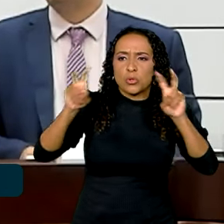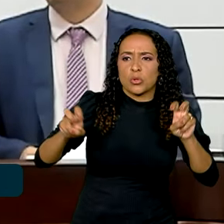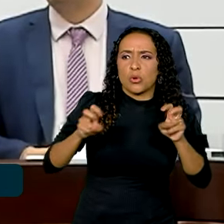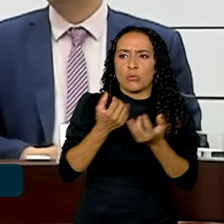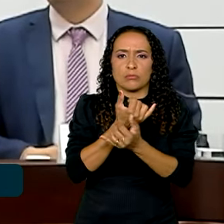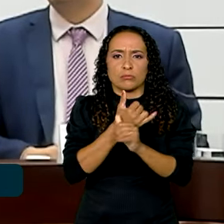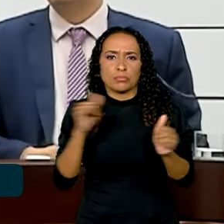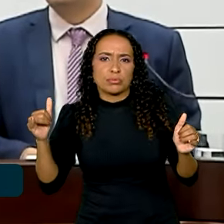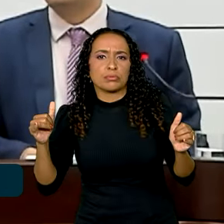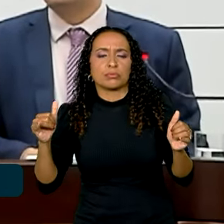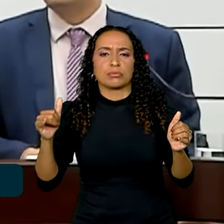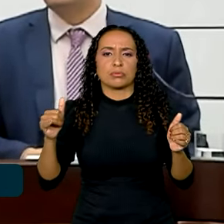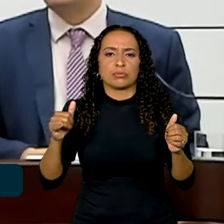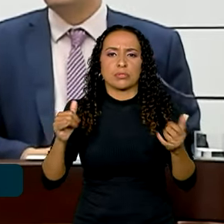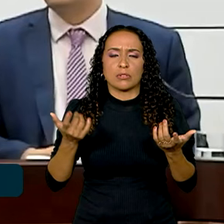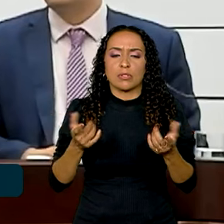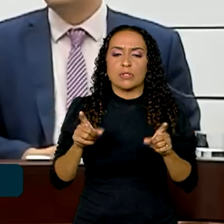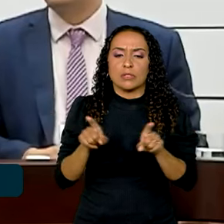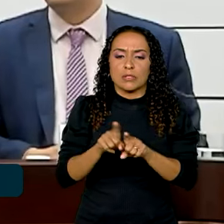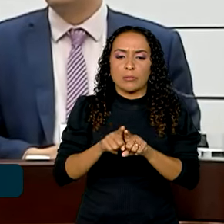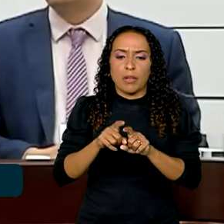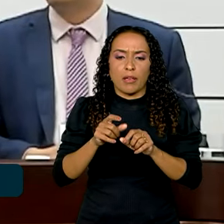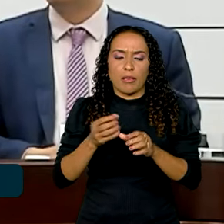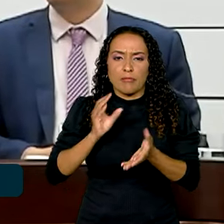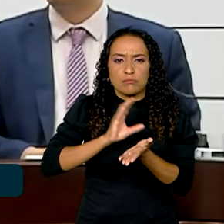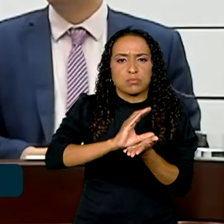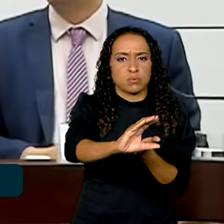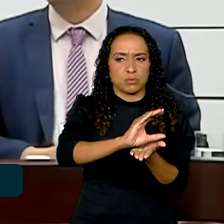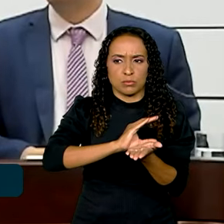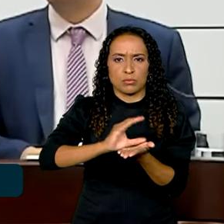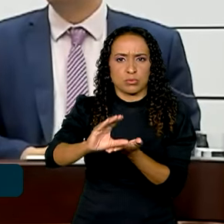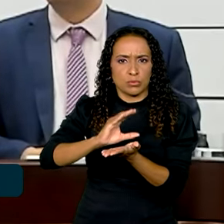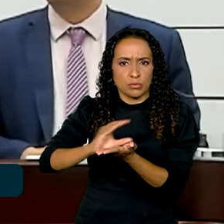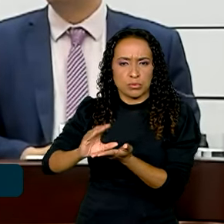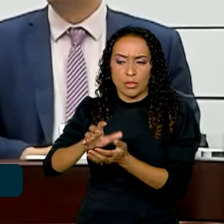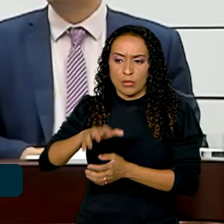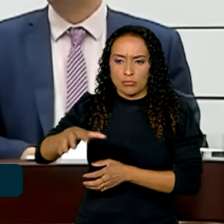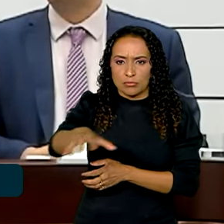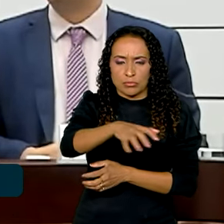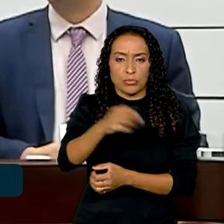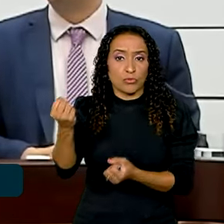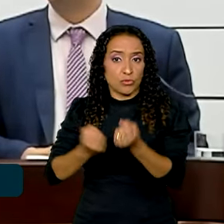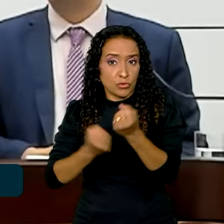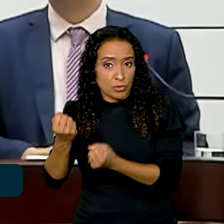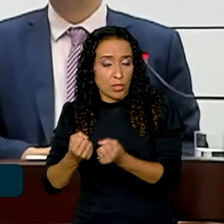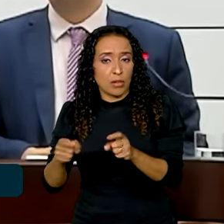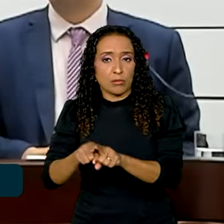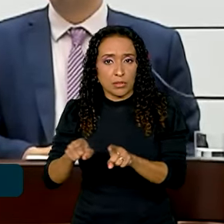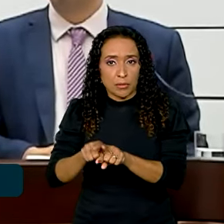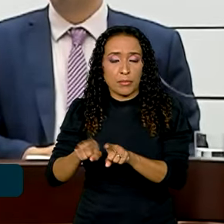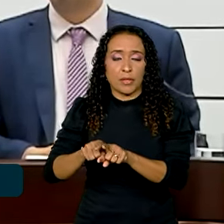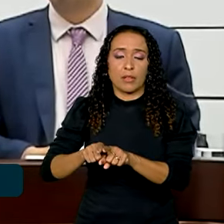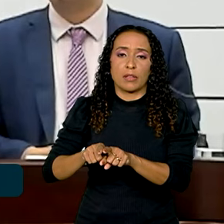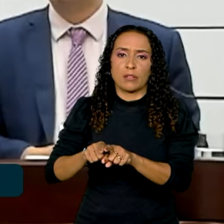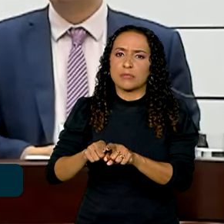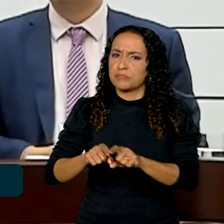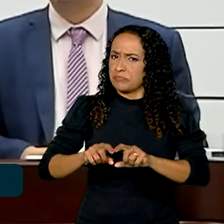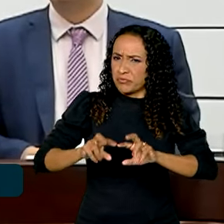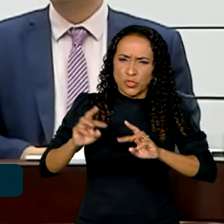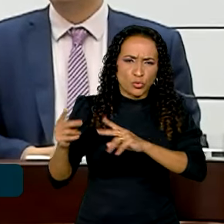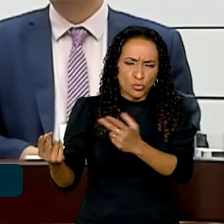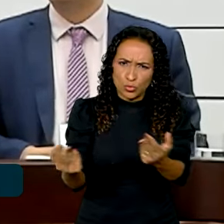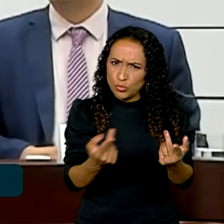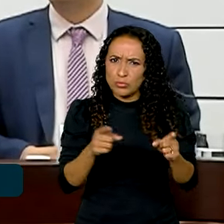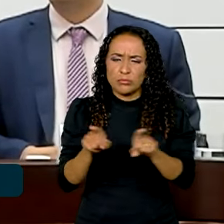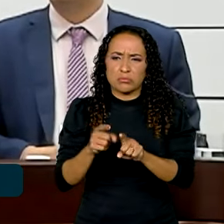energéticas, vide os anúncios de investimentos no setor automotivo, de forma indistinta, todas as empresas,